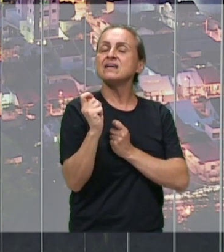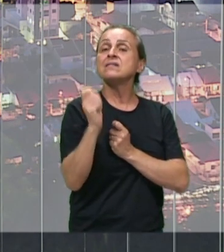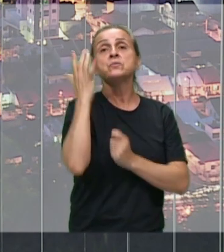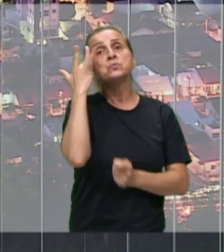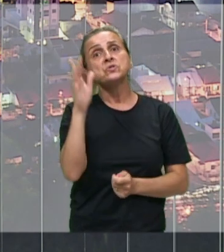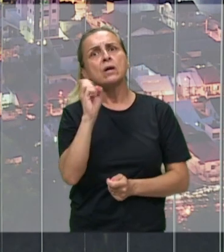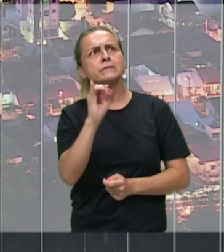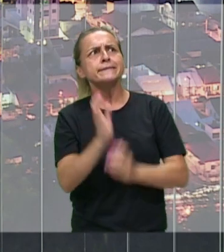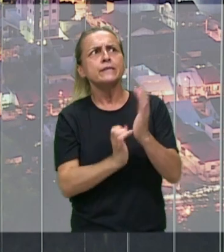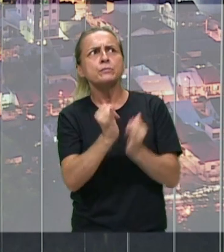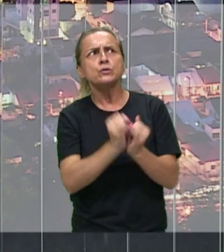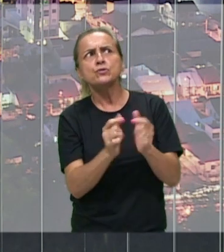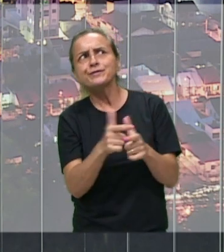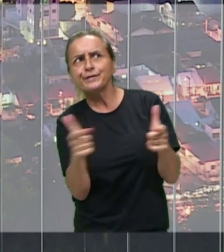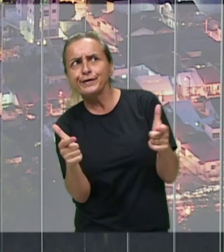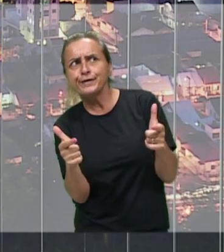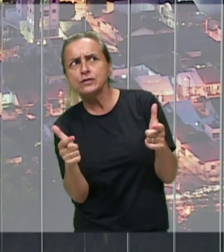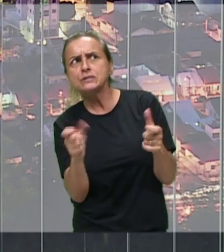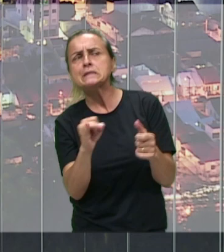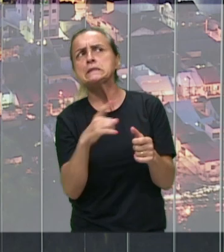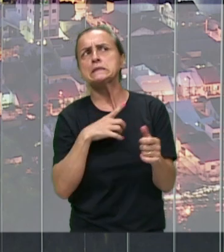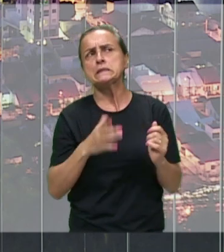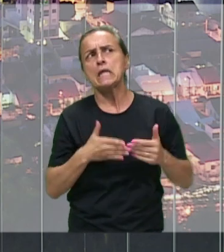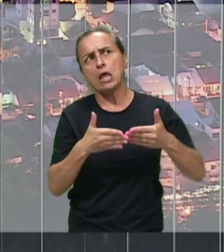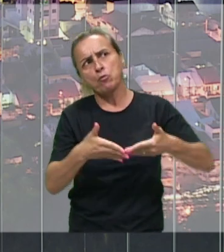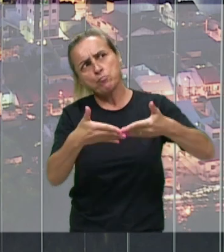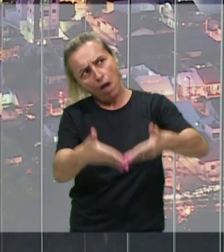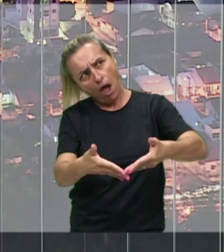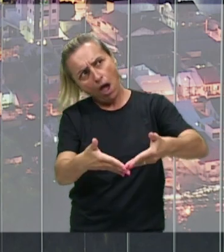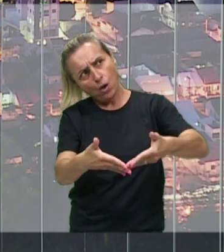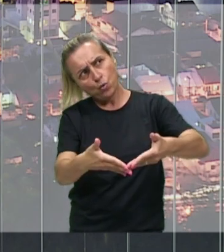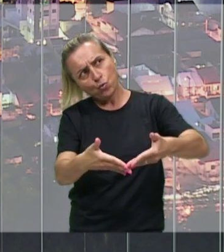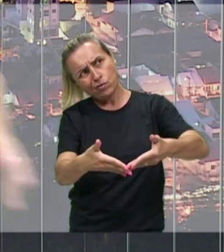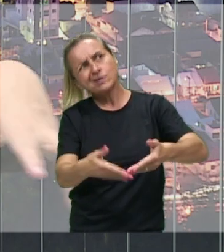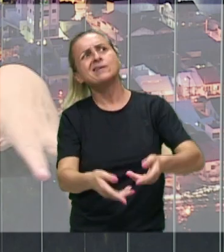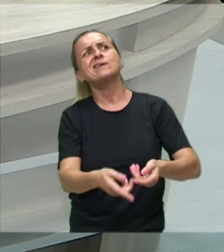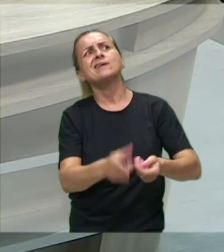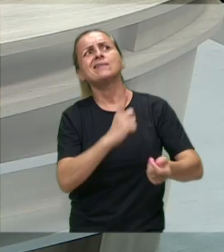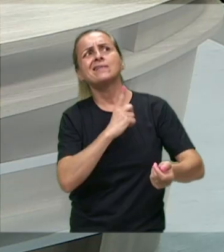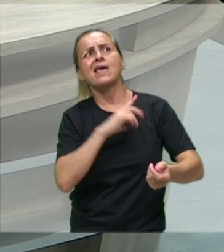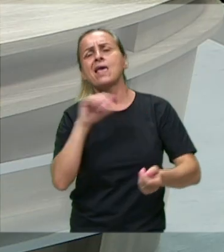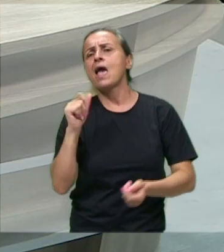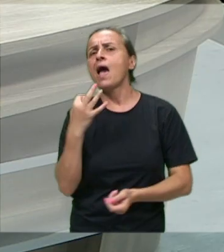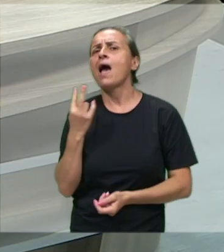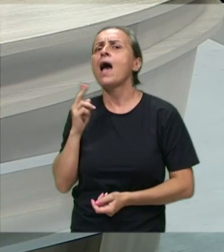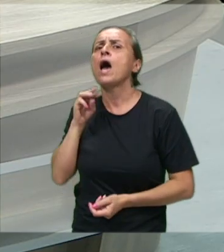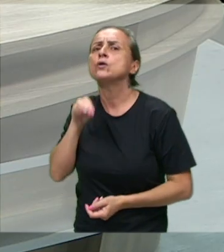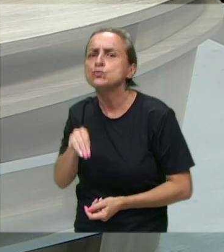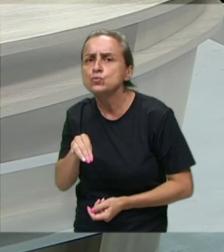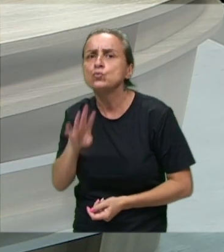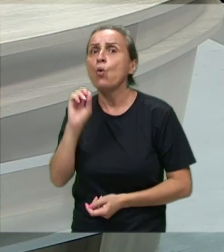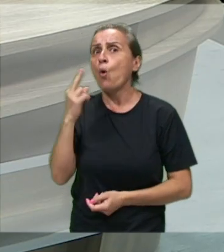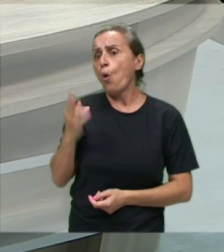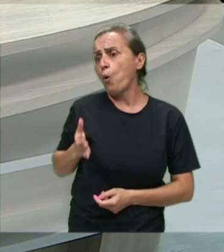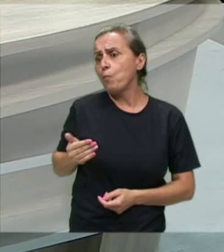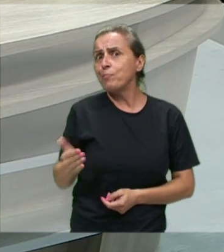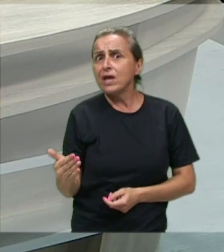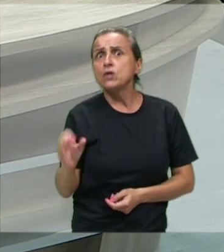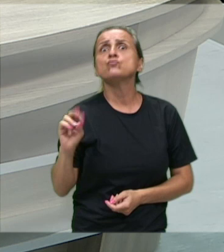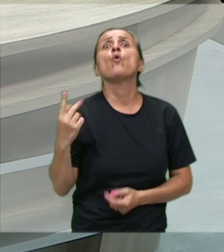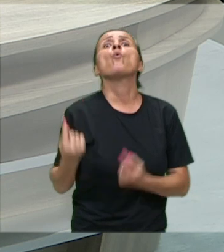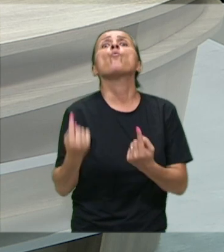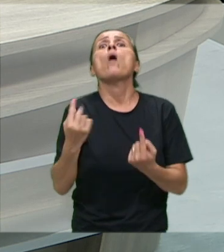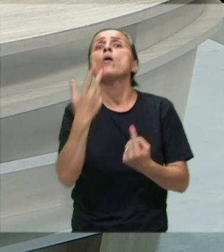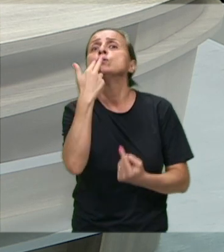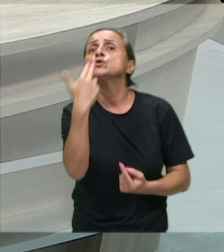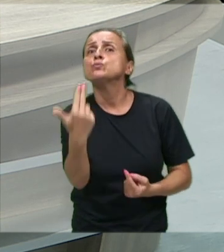se ela pesca, se é um barco que vai pescar atum em alto mar, se não é. Conhecimento. Né? E